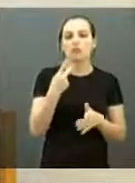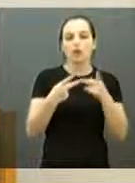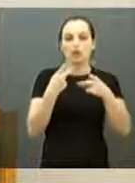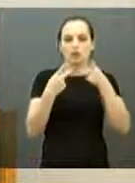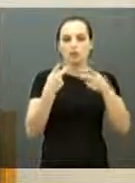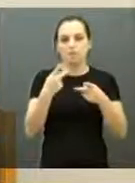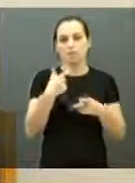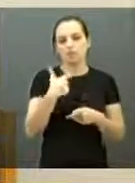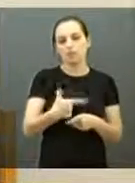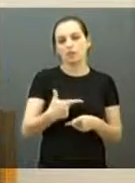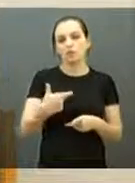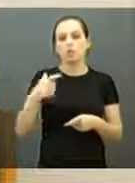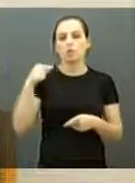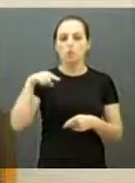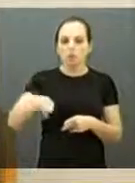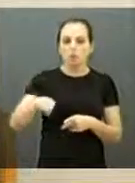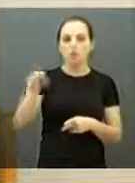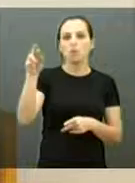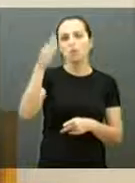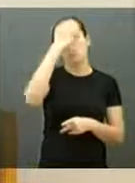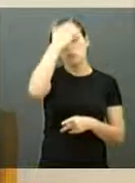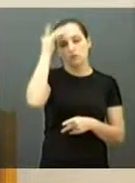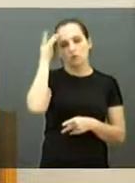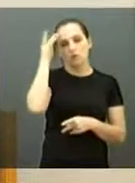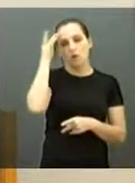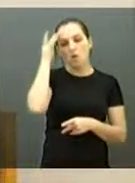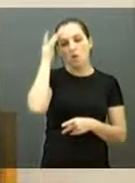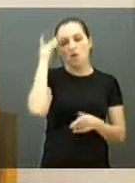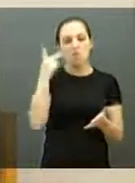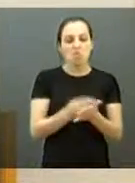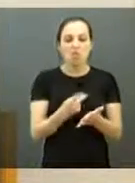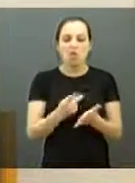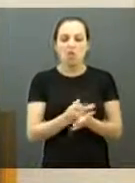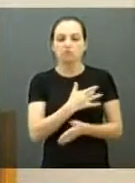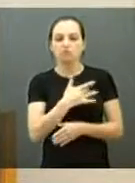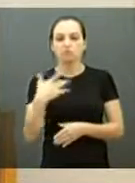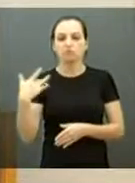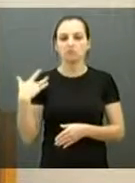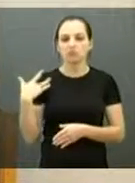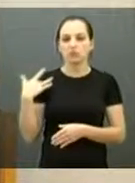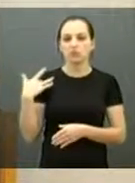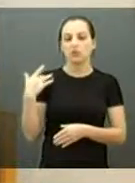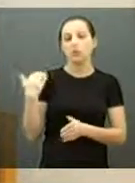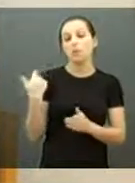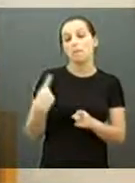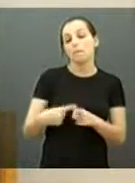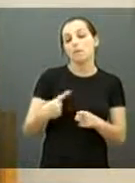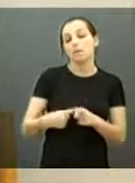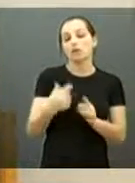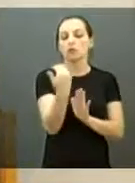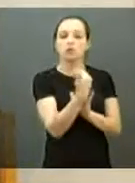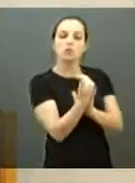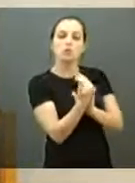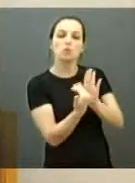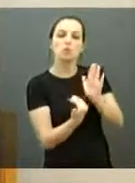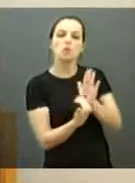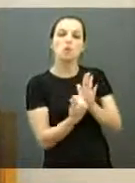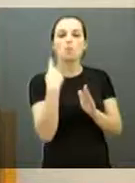2.000 pessoas não prestam na saúde. Porque não cumprem o horário que está escrito no contrato.